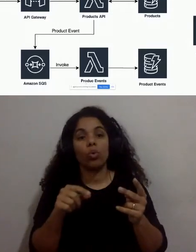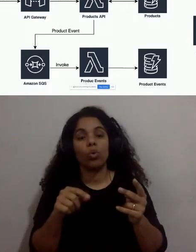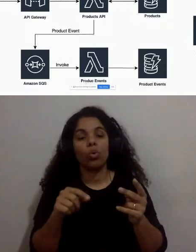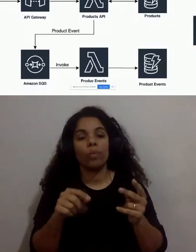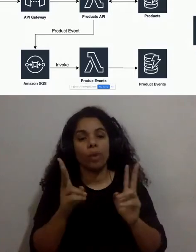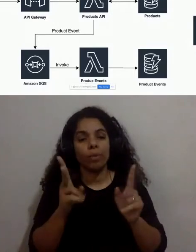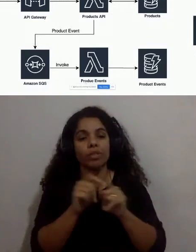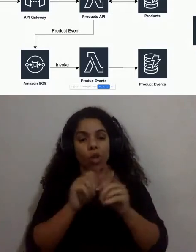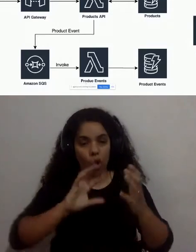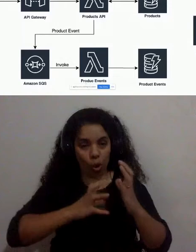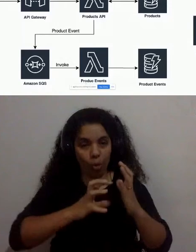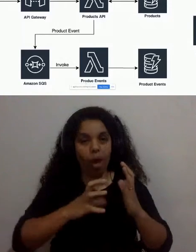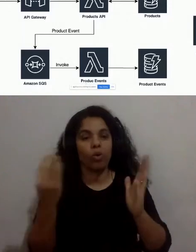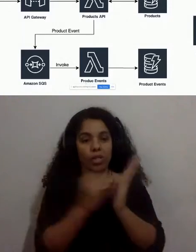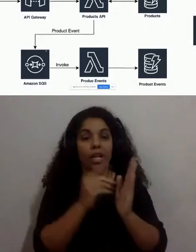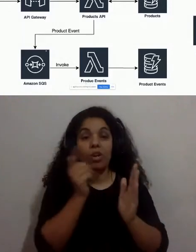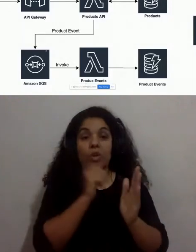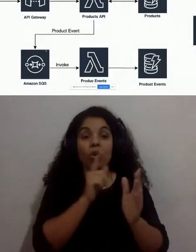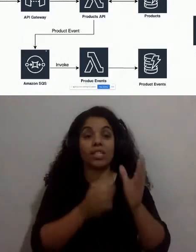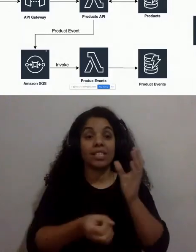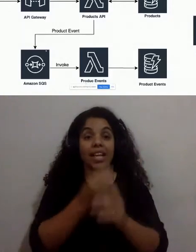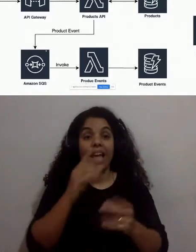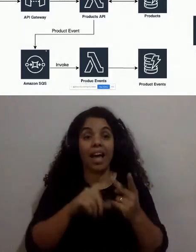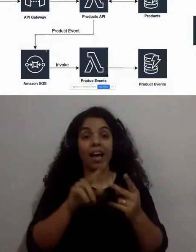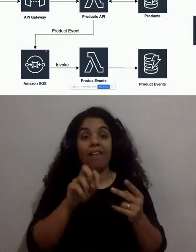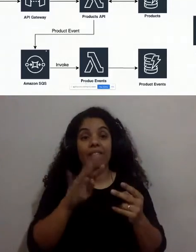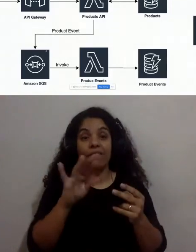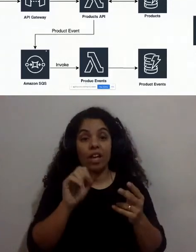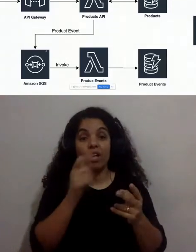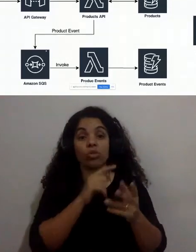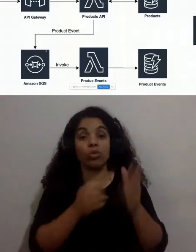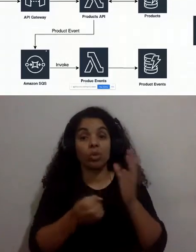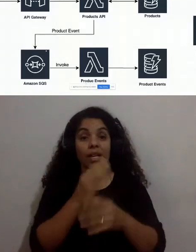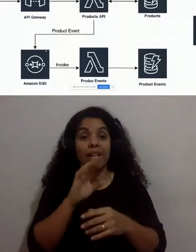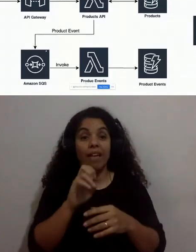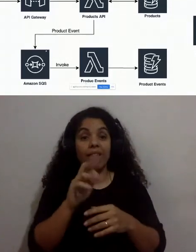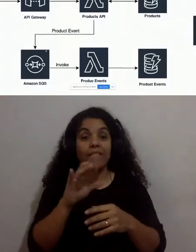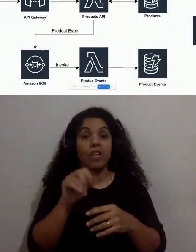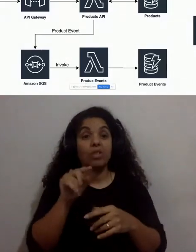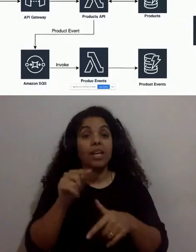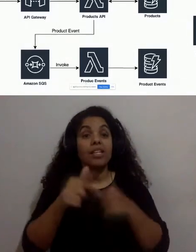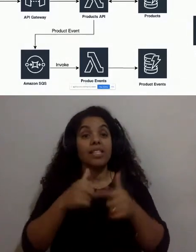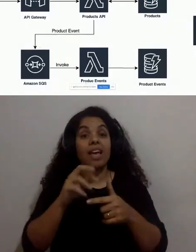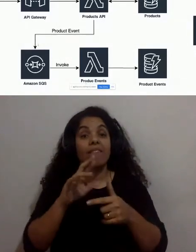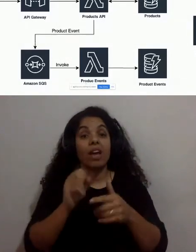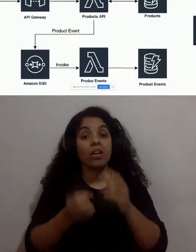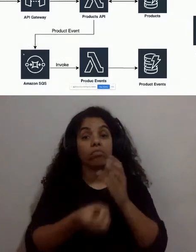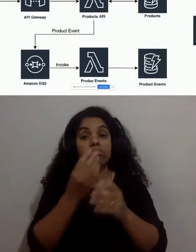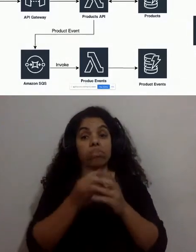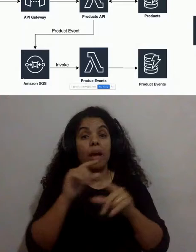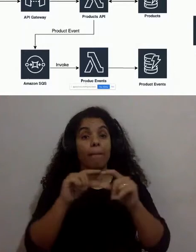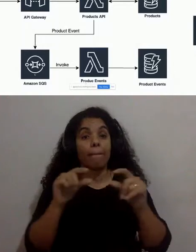ao mesmo tempo que depois que eu fiz isso, eu consigo criar eventos. Quando eu crio eventos, esses eventos me geram